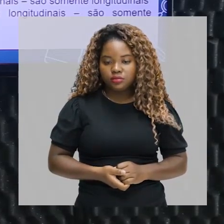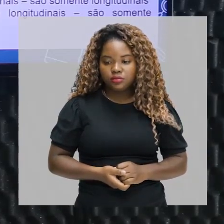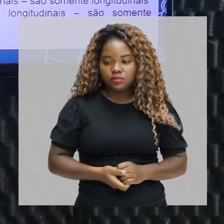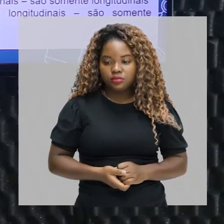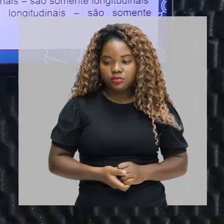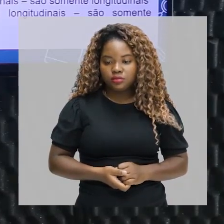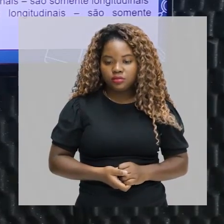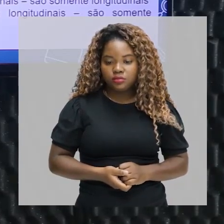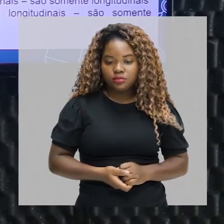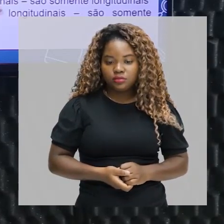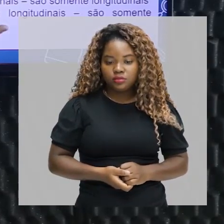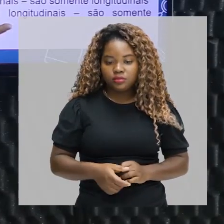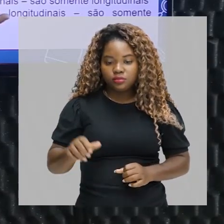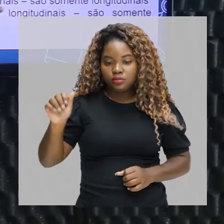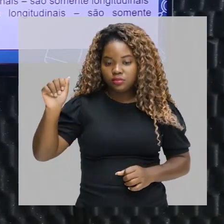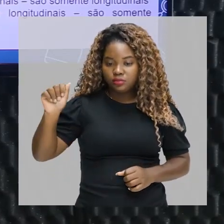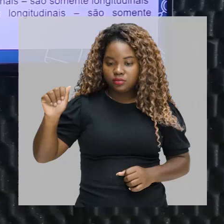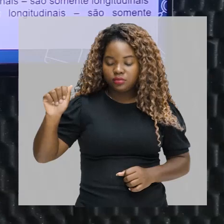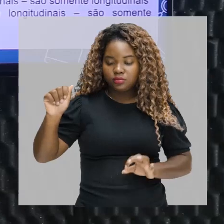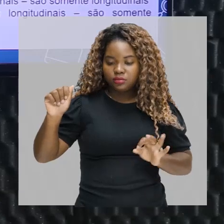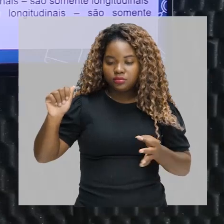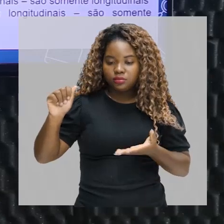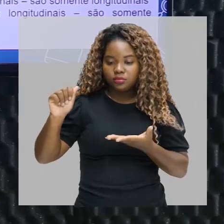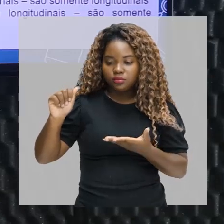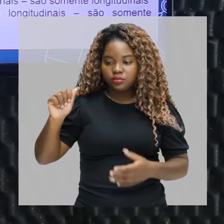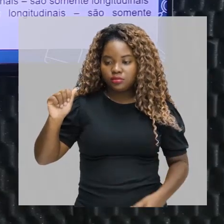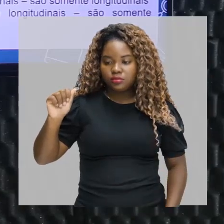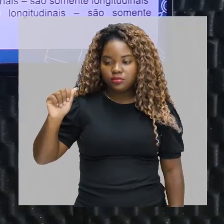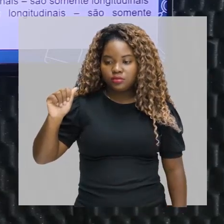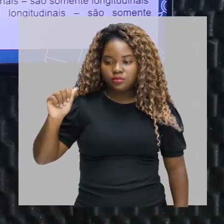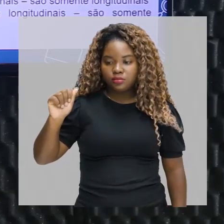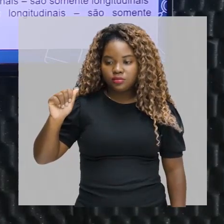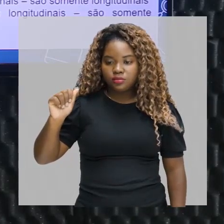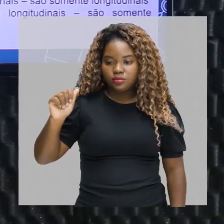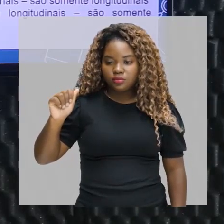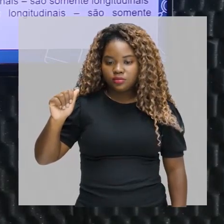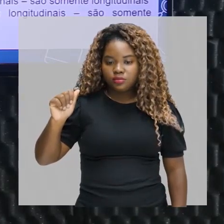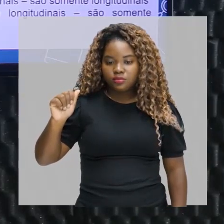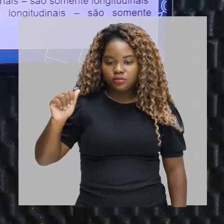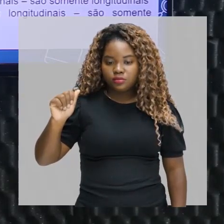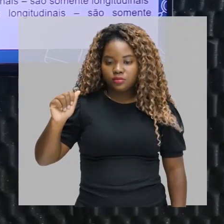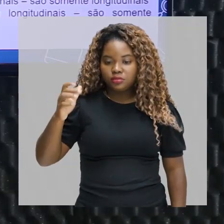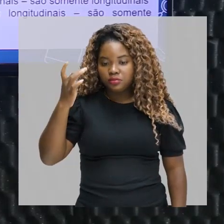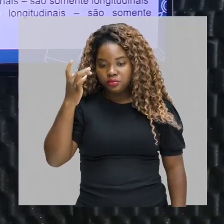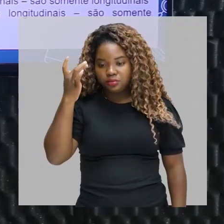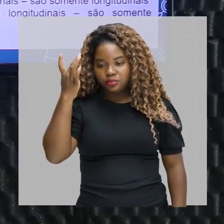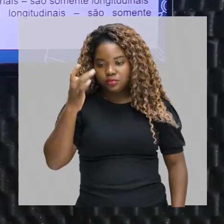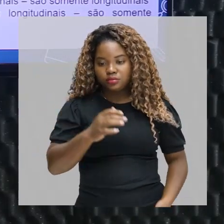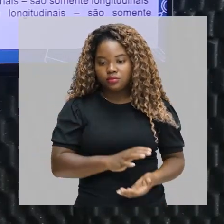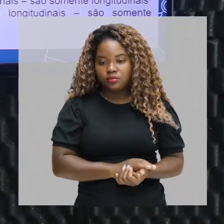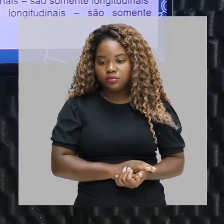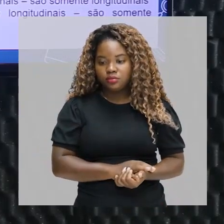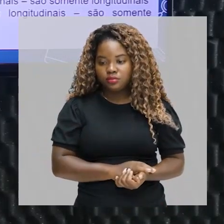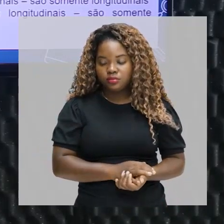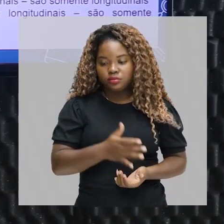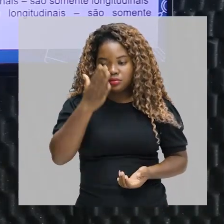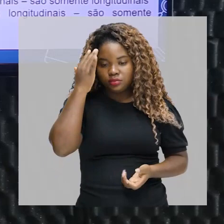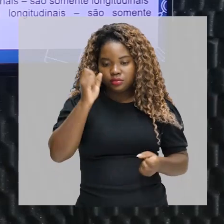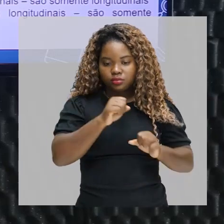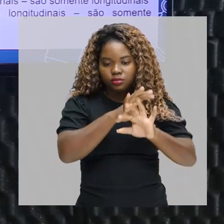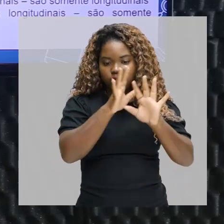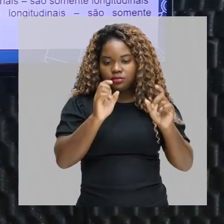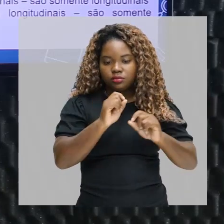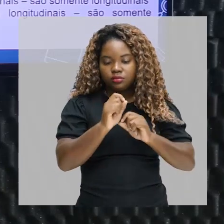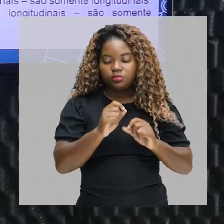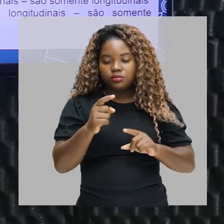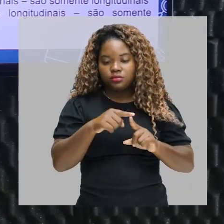Então alternativa letra A, certo? Alternativa letra A. Como é bem fácil, basta entender o